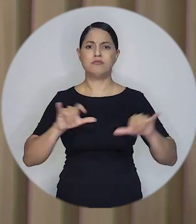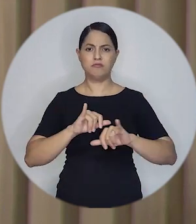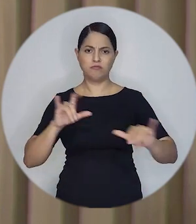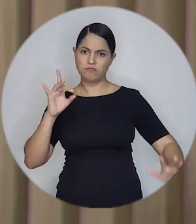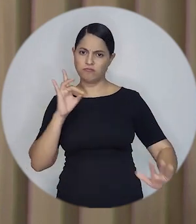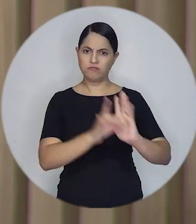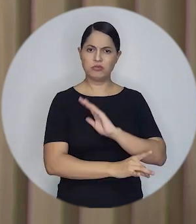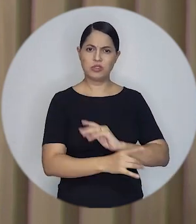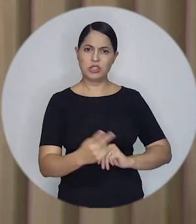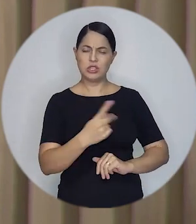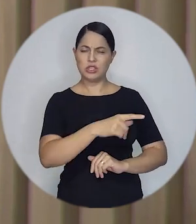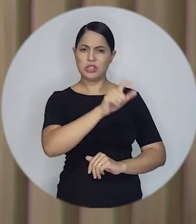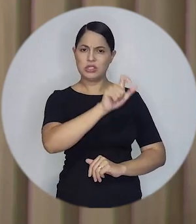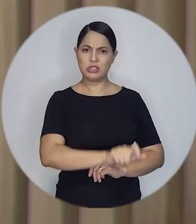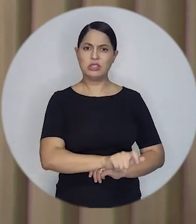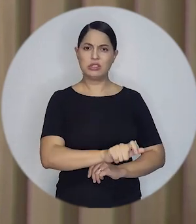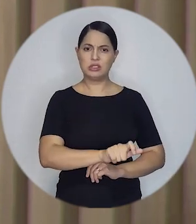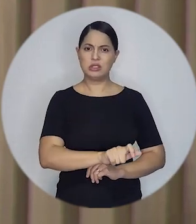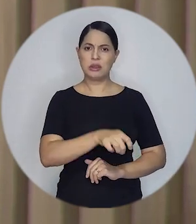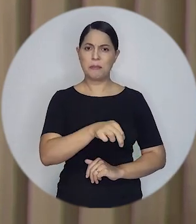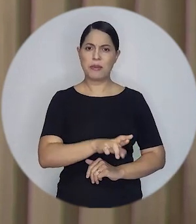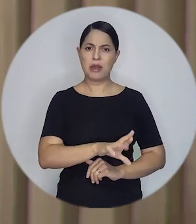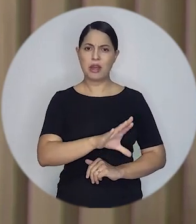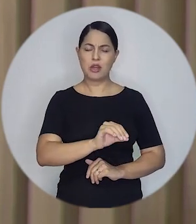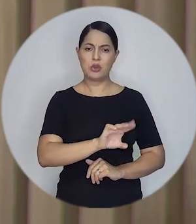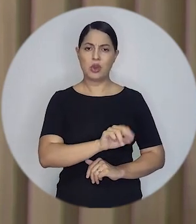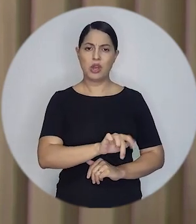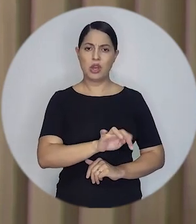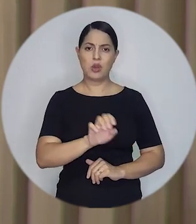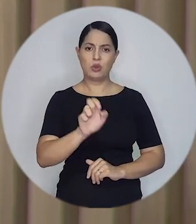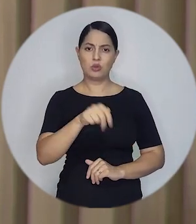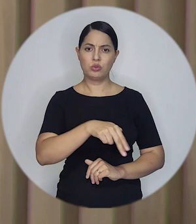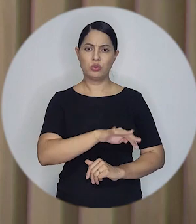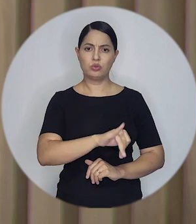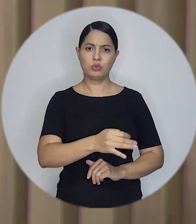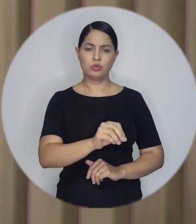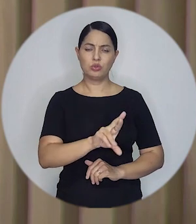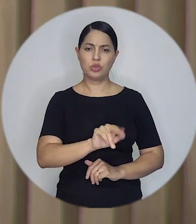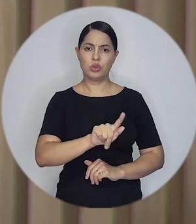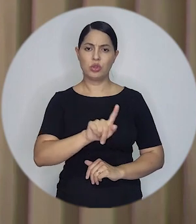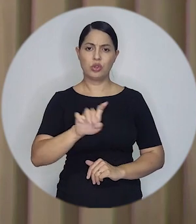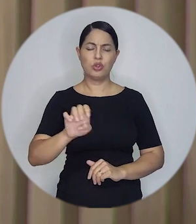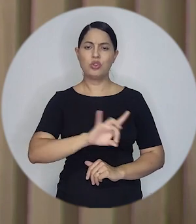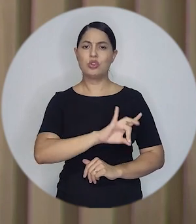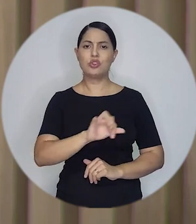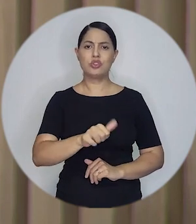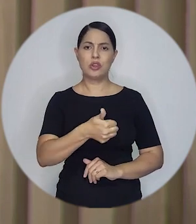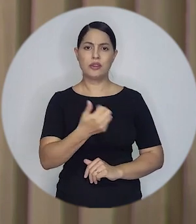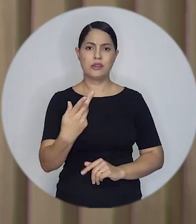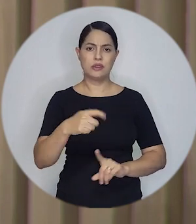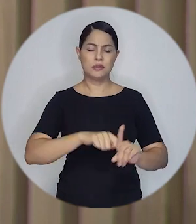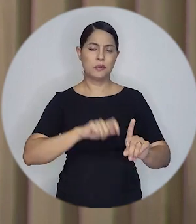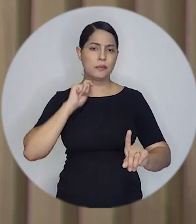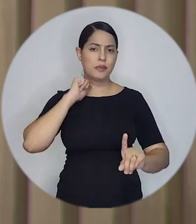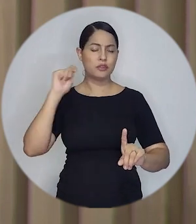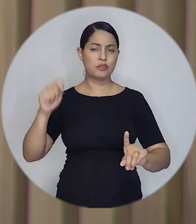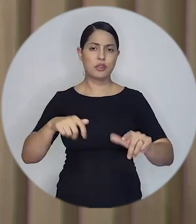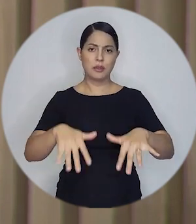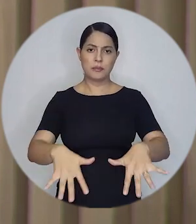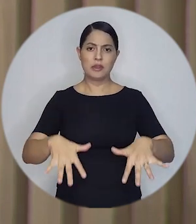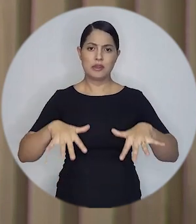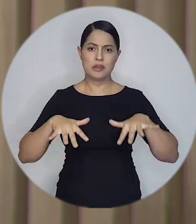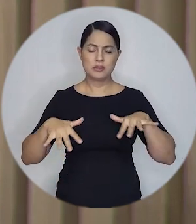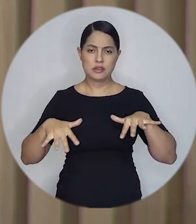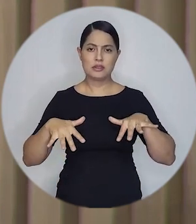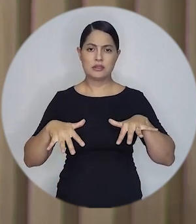a público manifestar repúdio às declarações do desembargador Mário Elton Jorge, proferidas no último 13 de abril, por